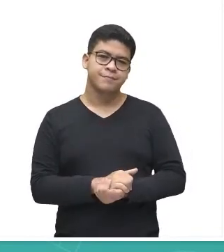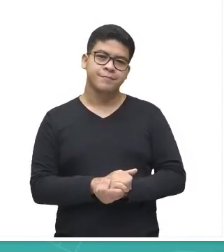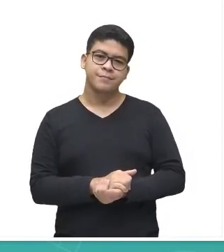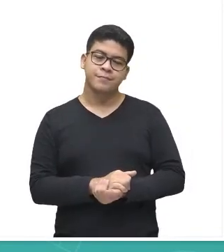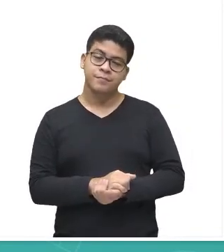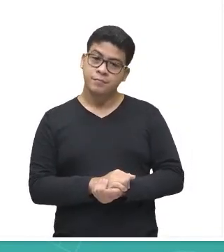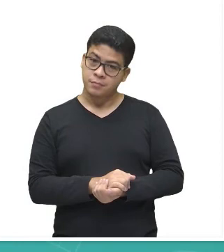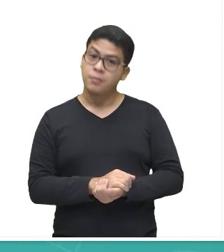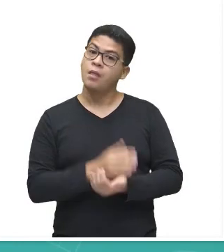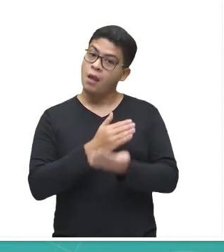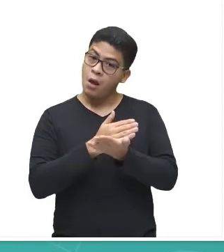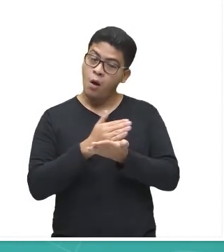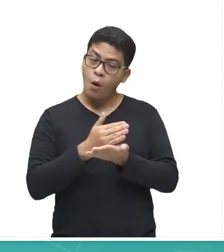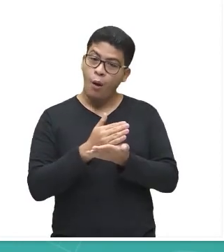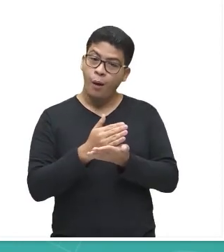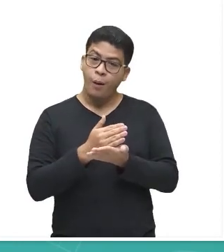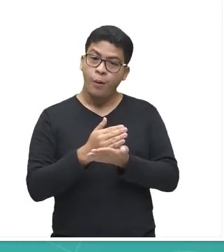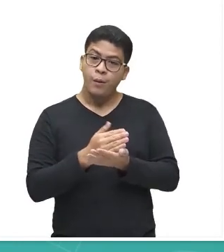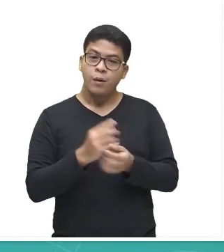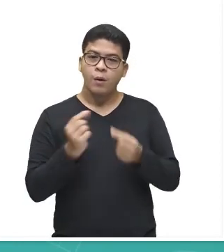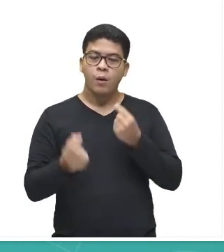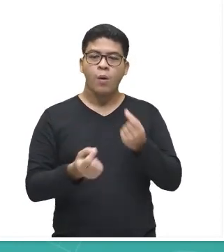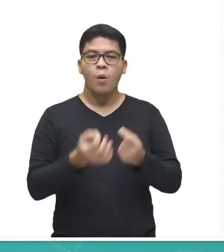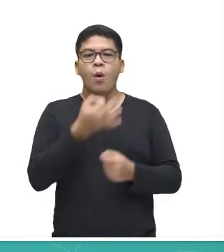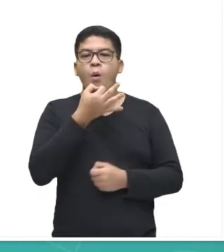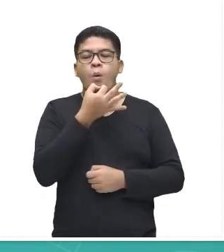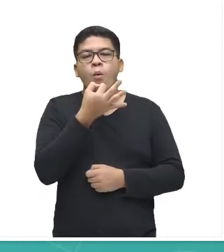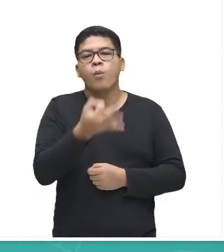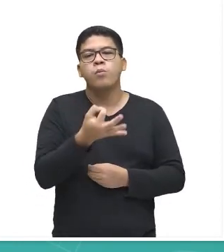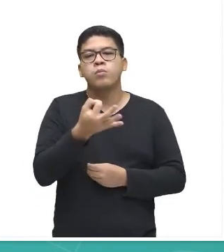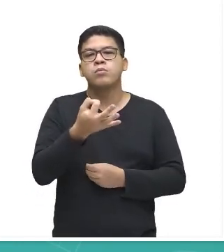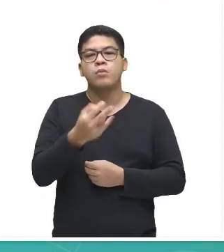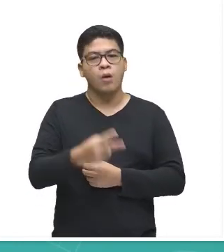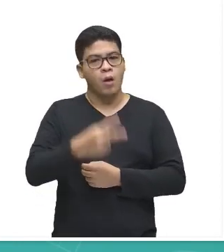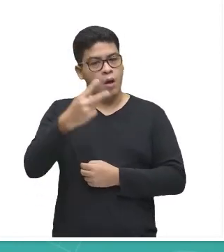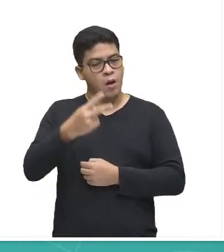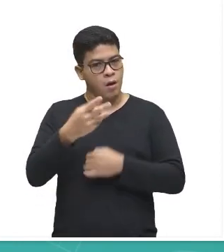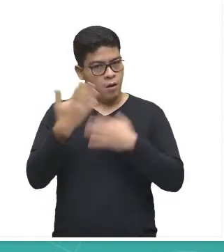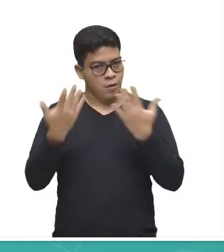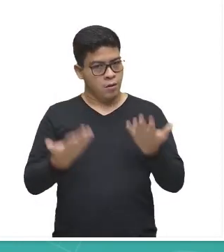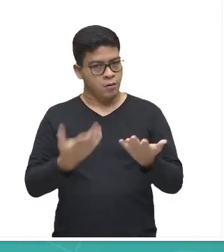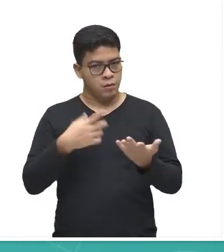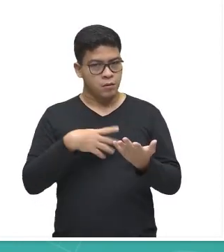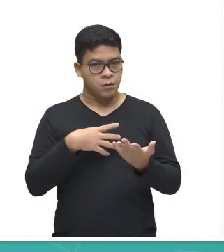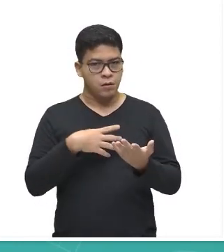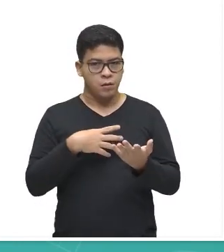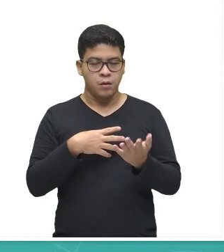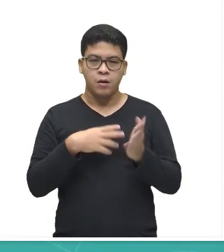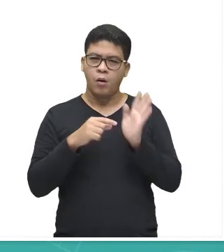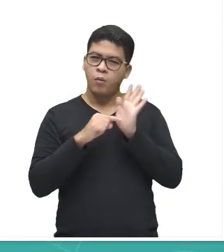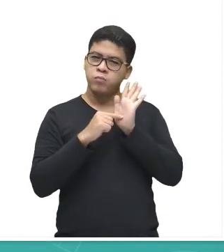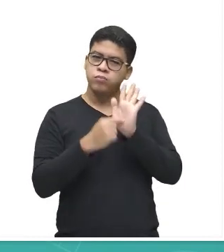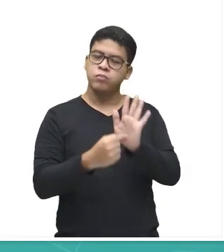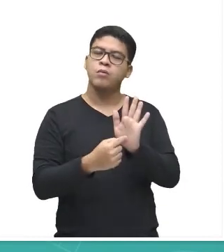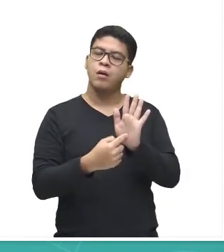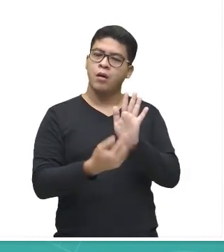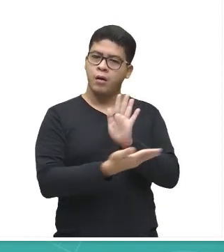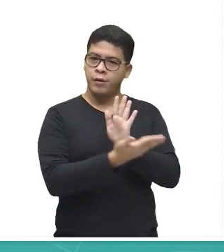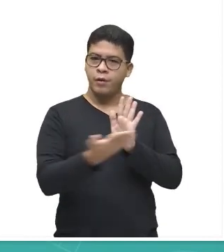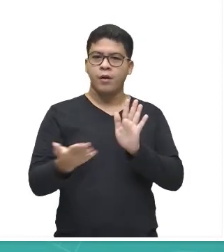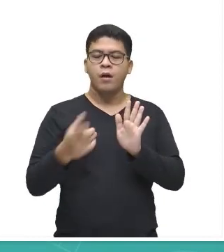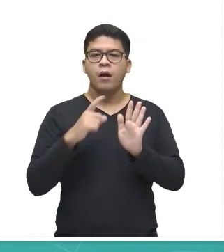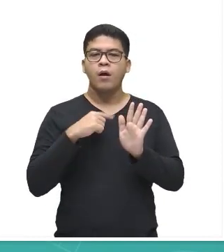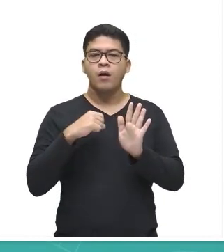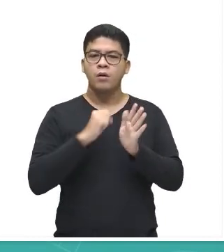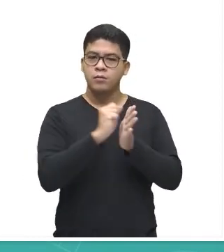agora nós vamos fazer o comentário dessas questões que nós colocamos para vocês aqui na